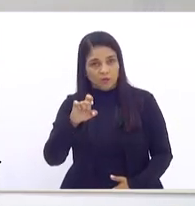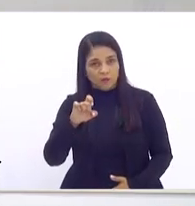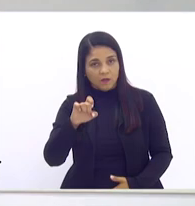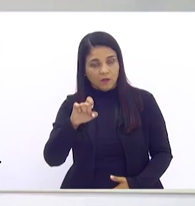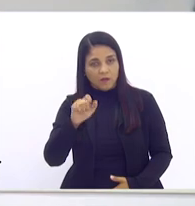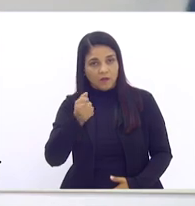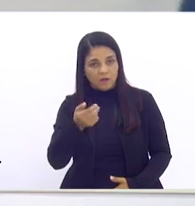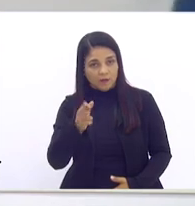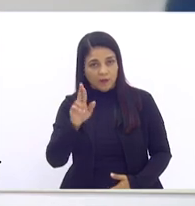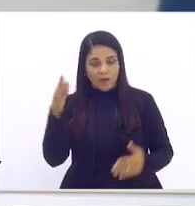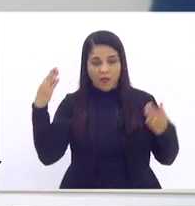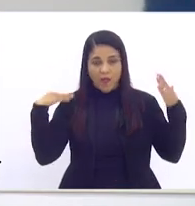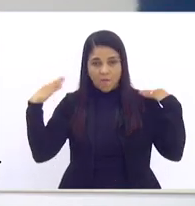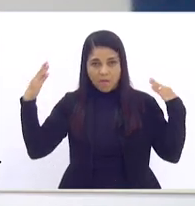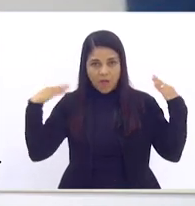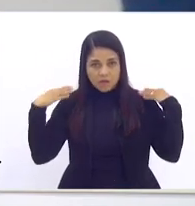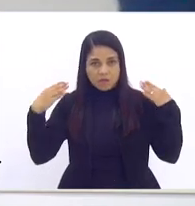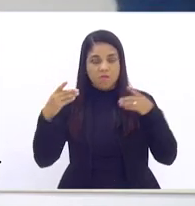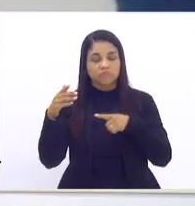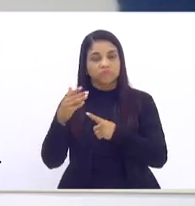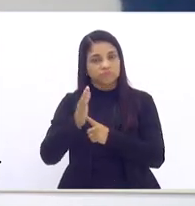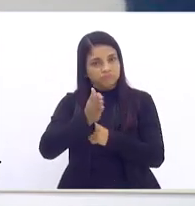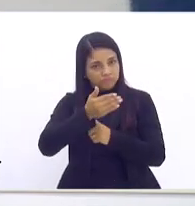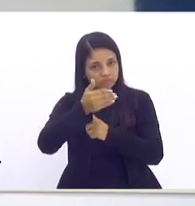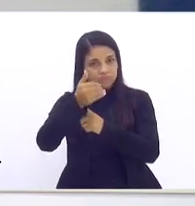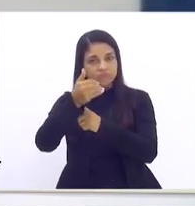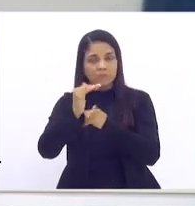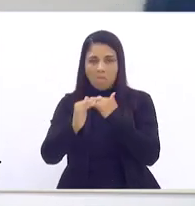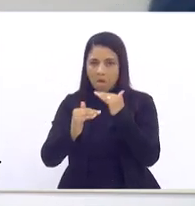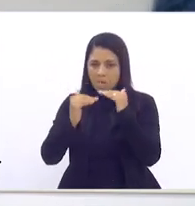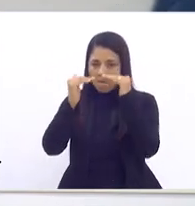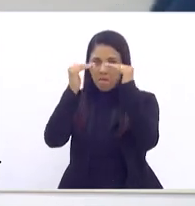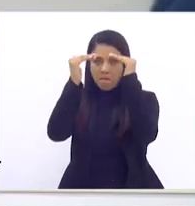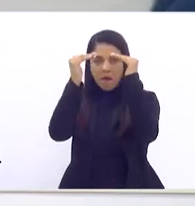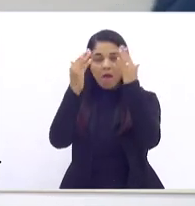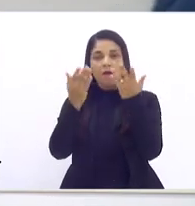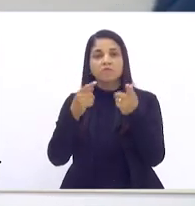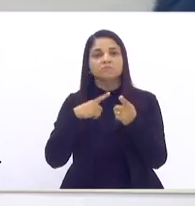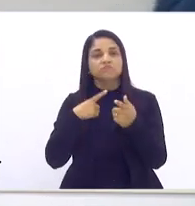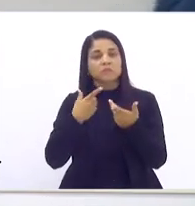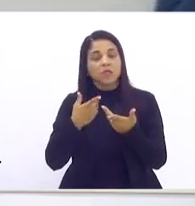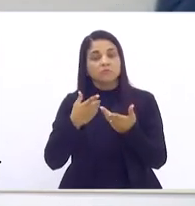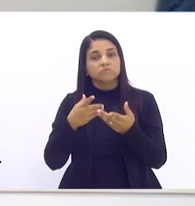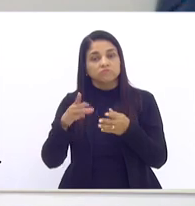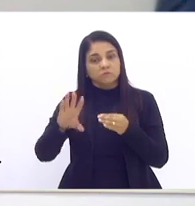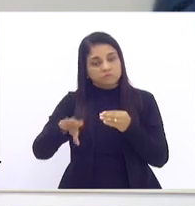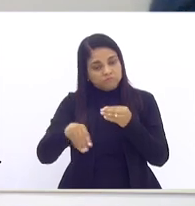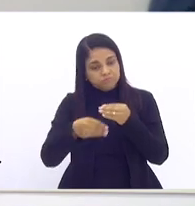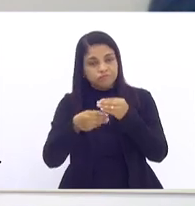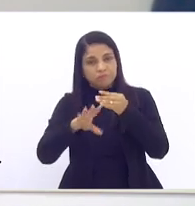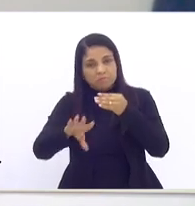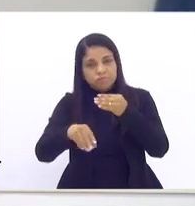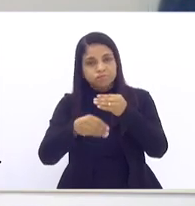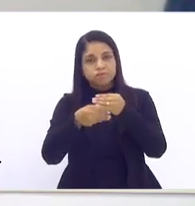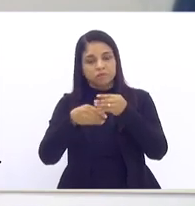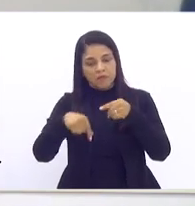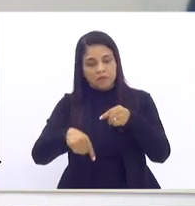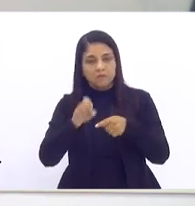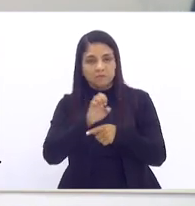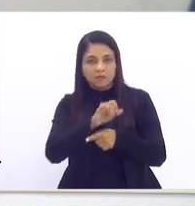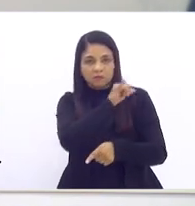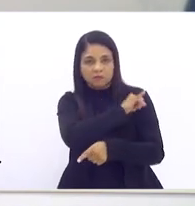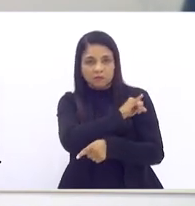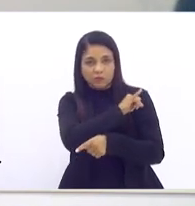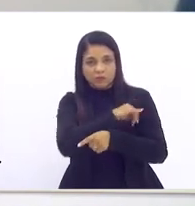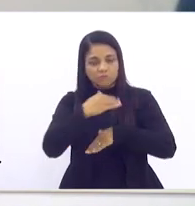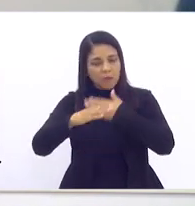lidera esse processo de tecnologia né então assim são segmentos deputados que a gente incorporou num Horizonte de 30 anos até no sentido também de